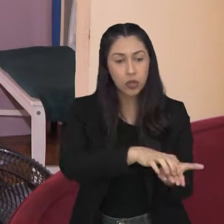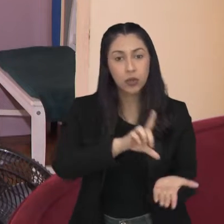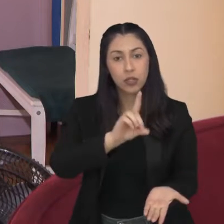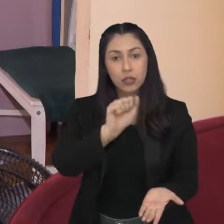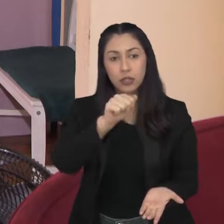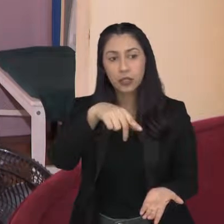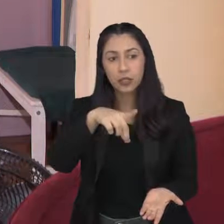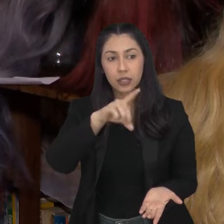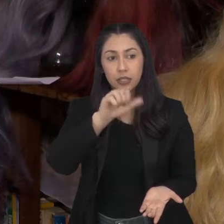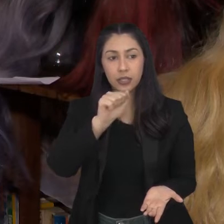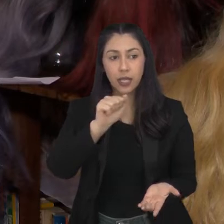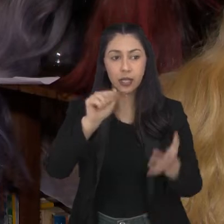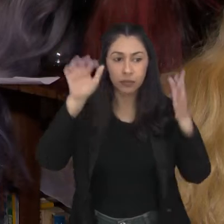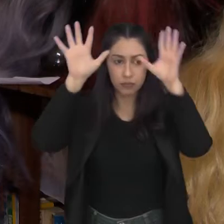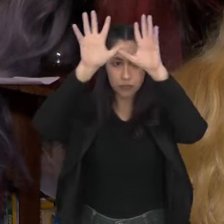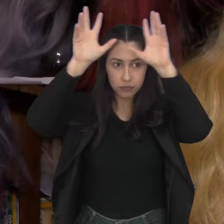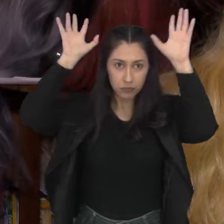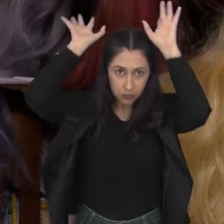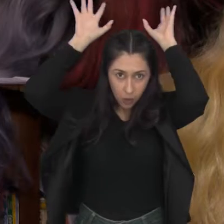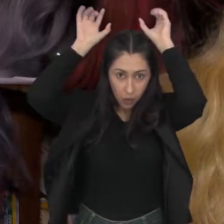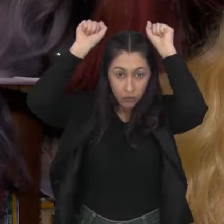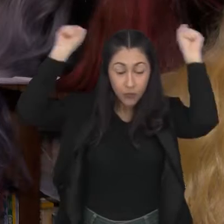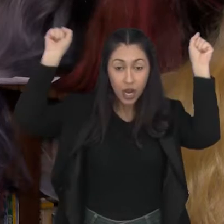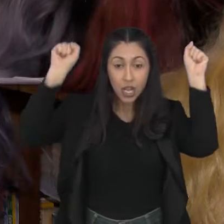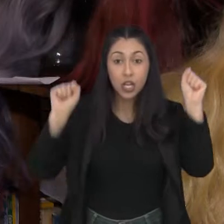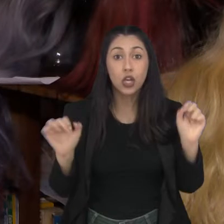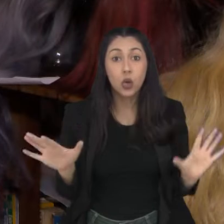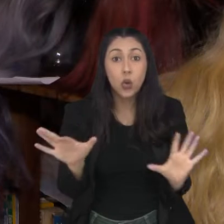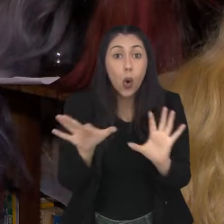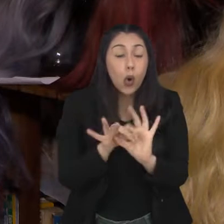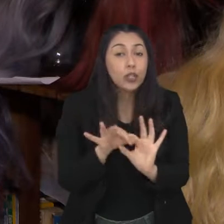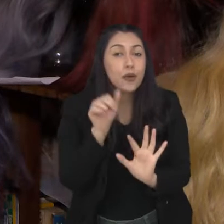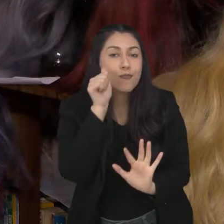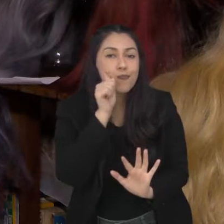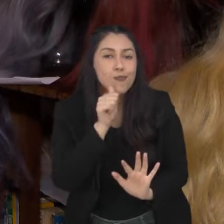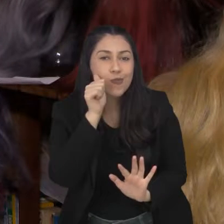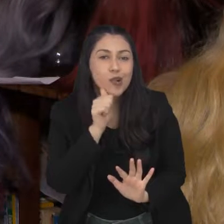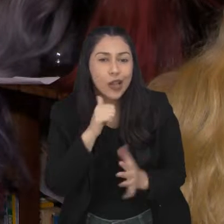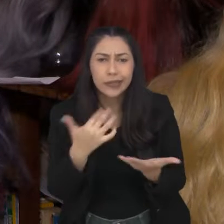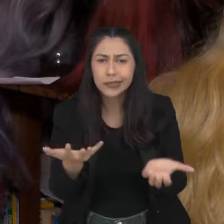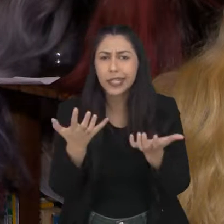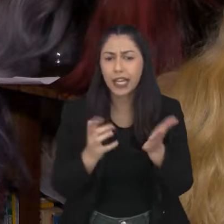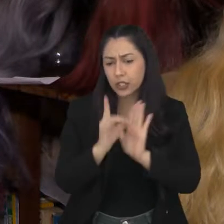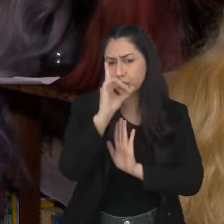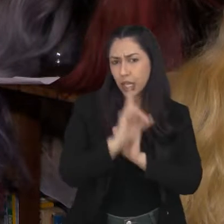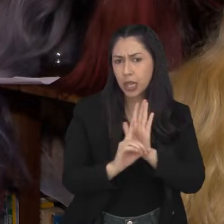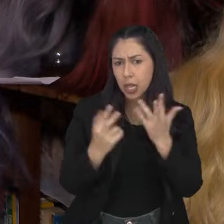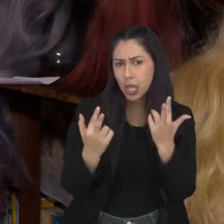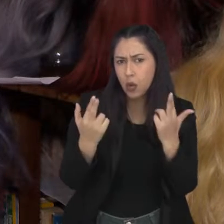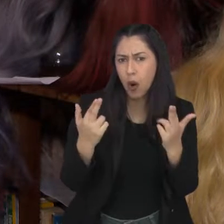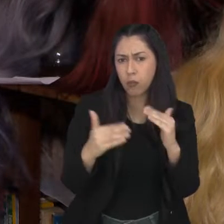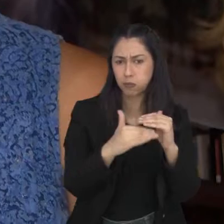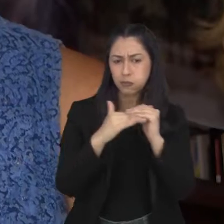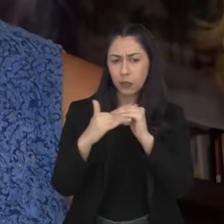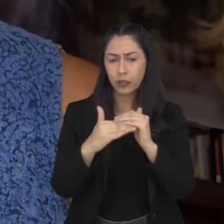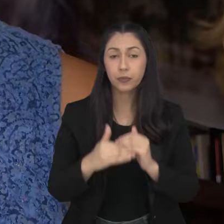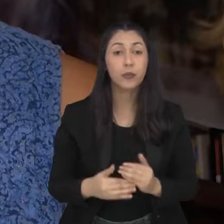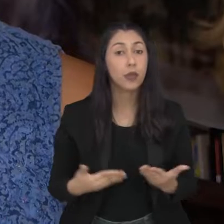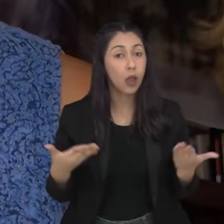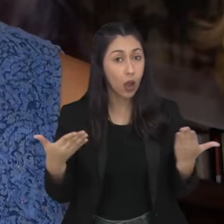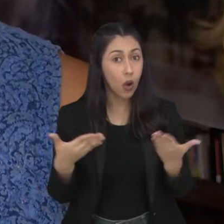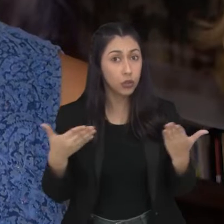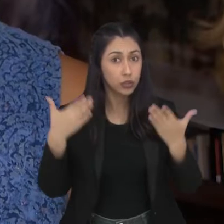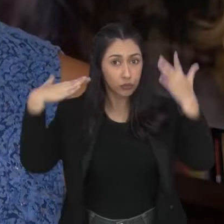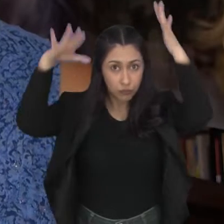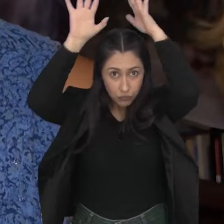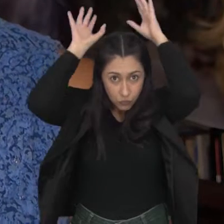Dandara une mulheres de diversos segmentos da sociedade em prol da equidade dos direitos femininos. O Dandara